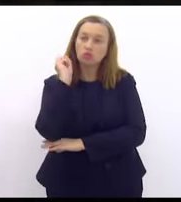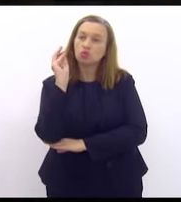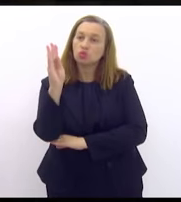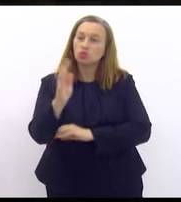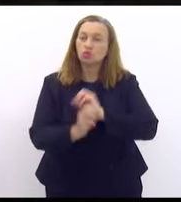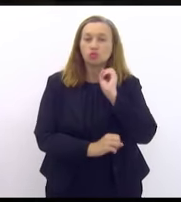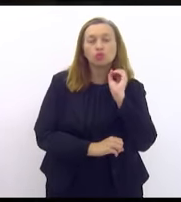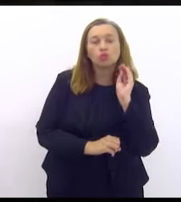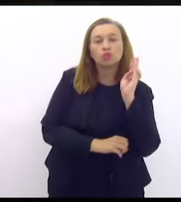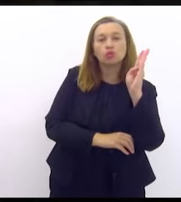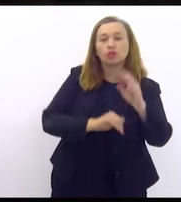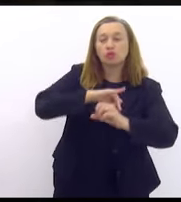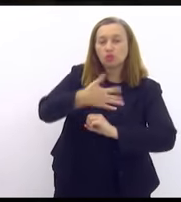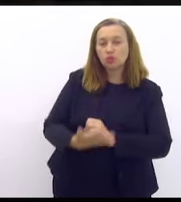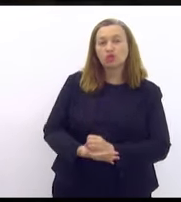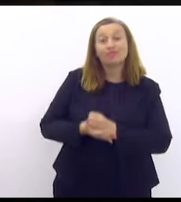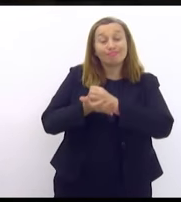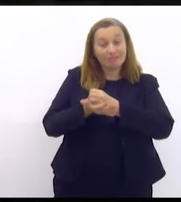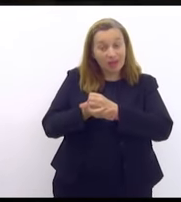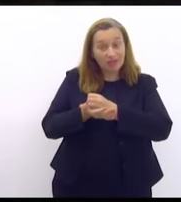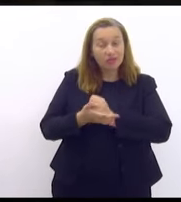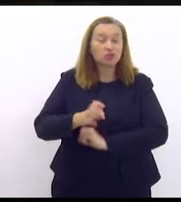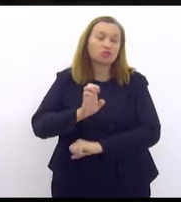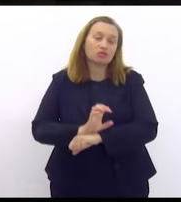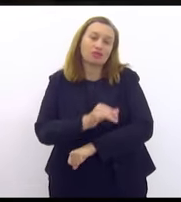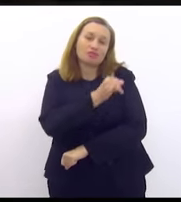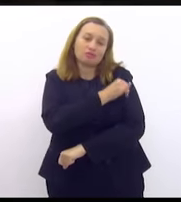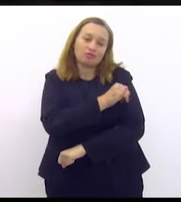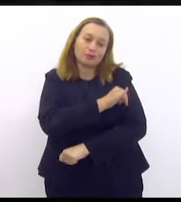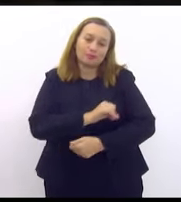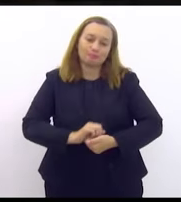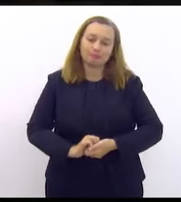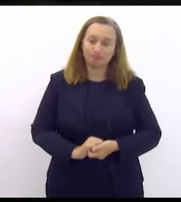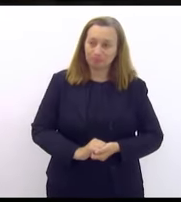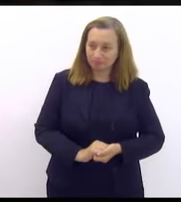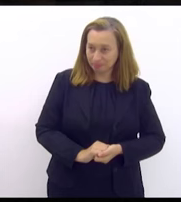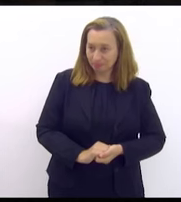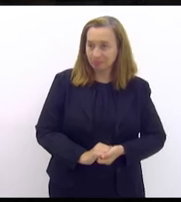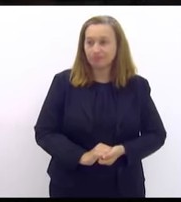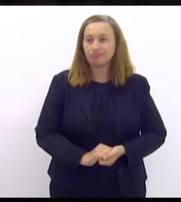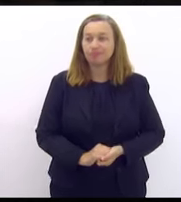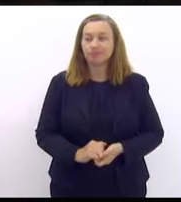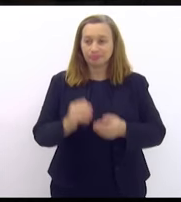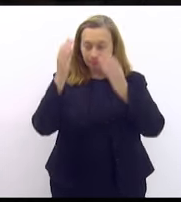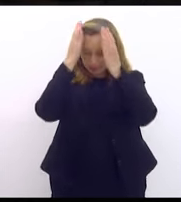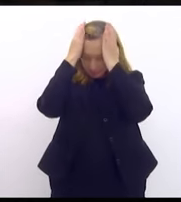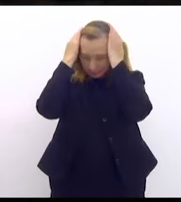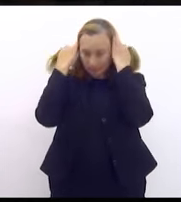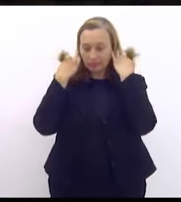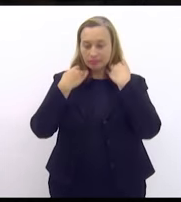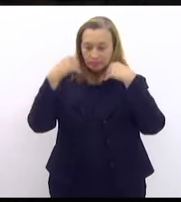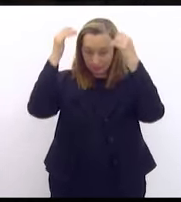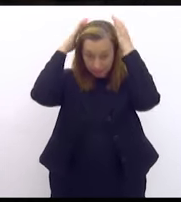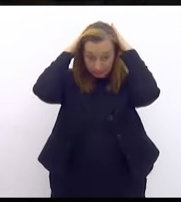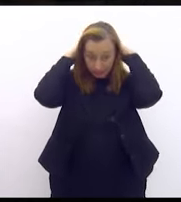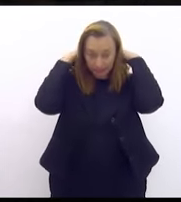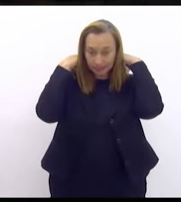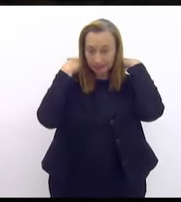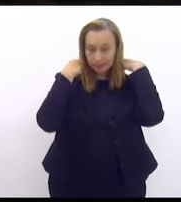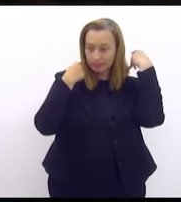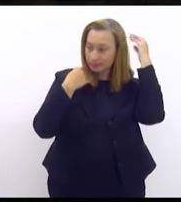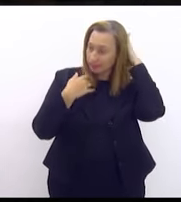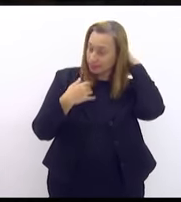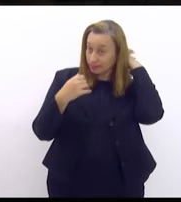ambientalmente sustentável do Estado do Rio de Janeiro. As premissas que